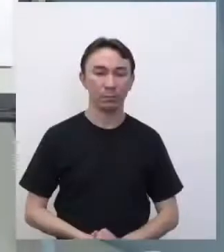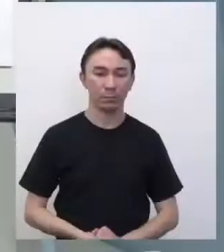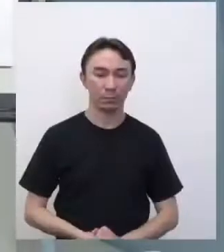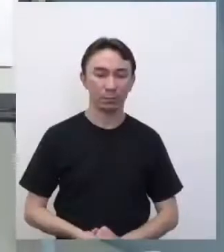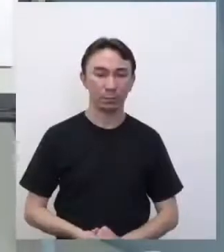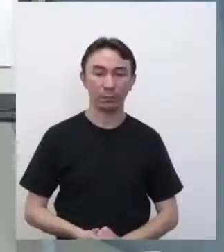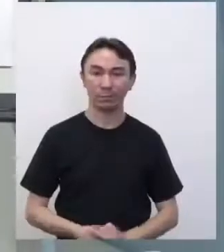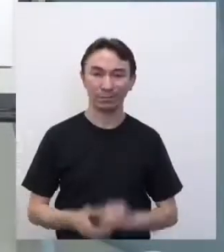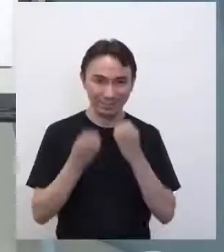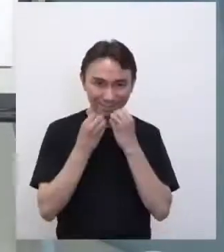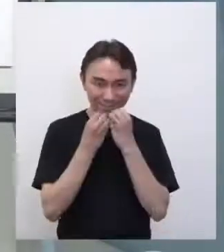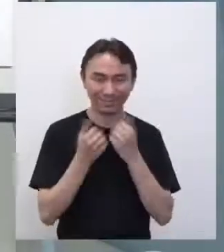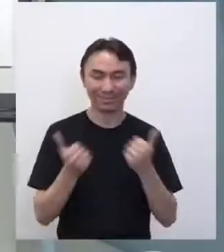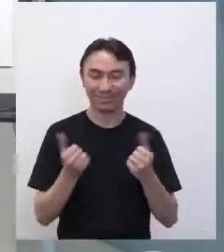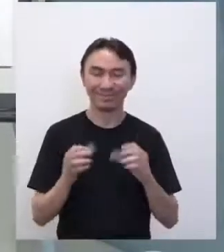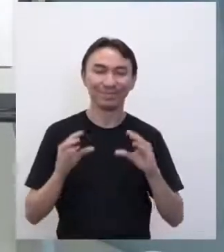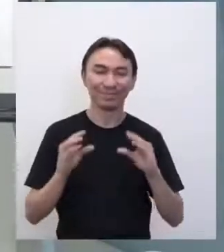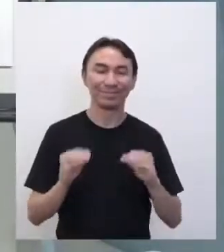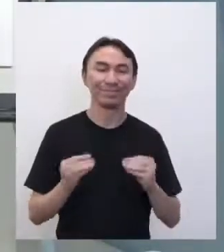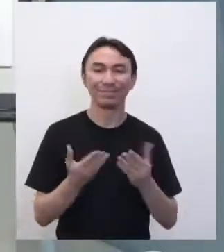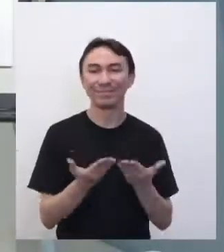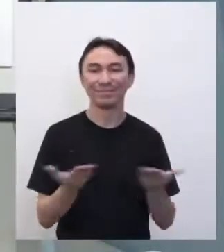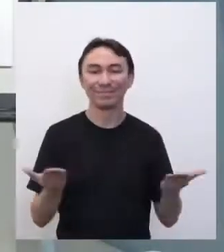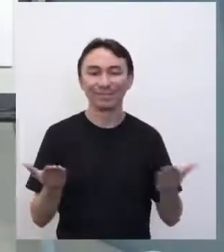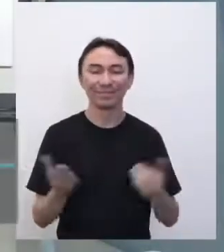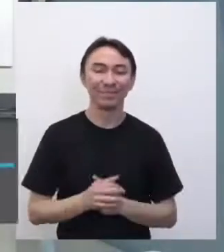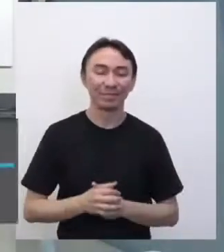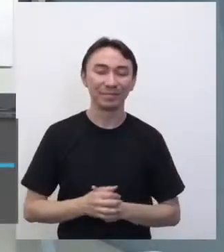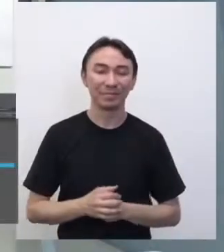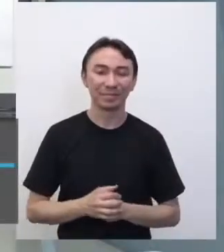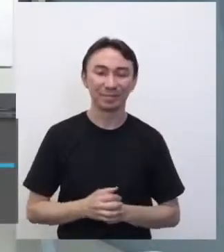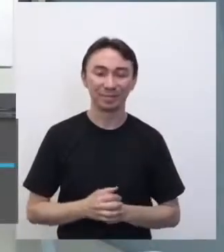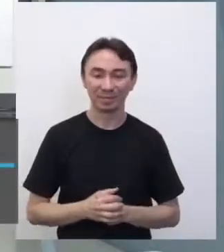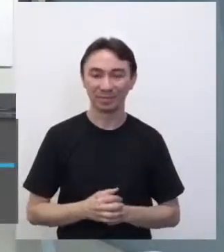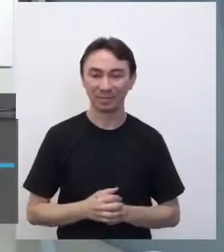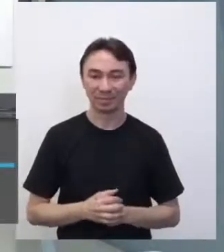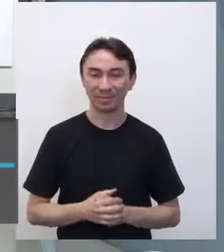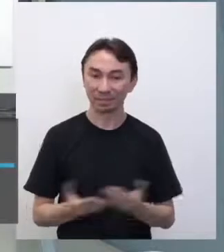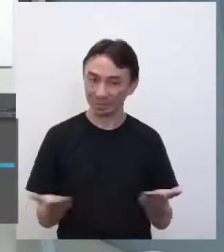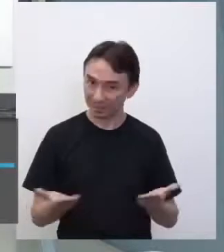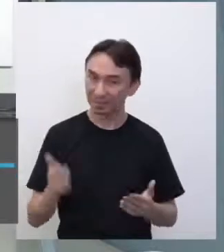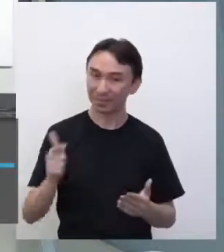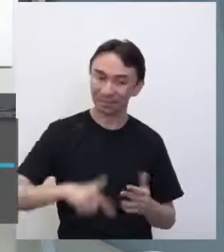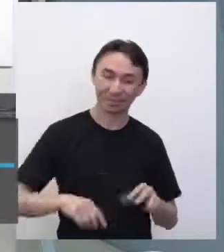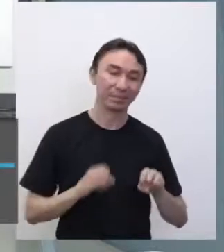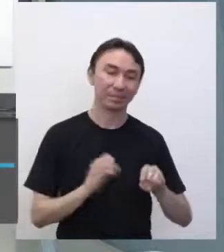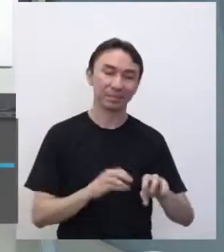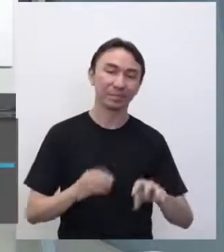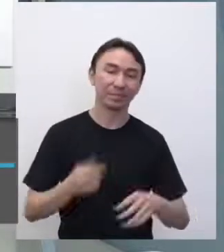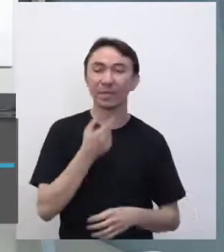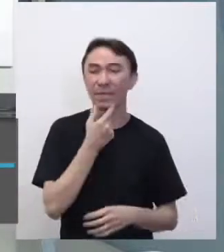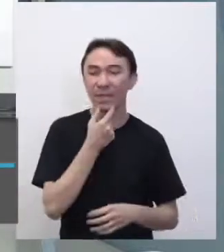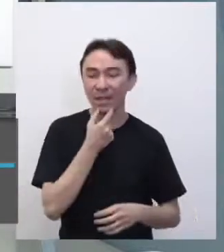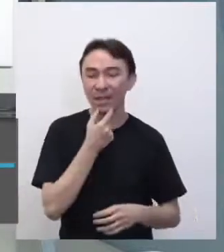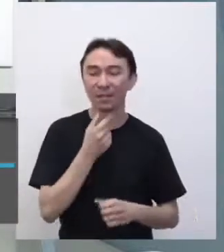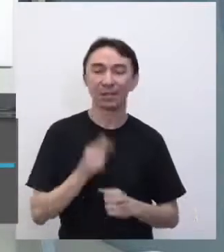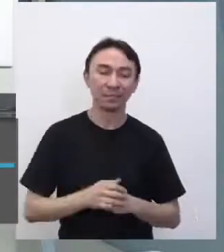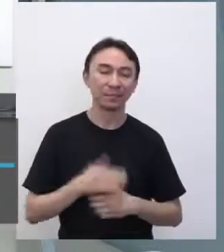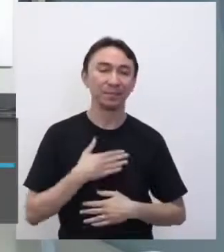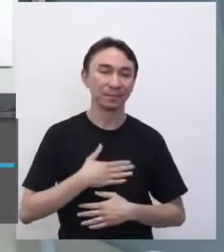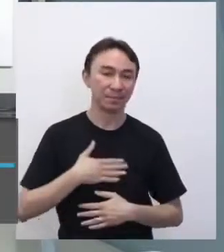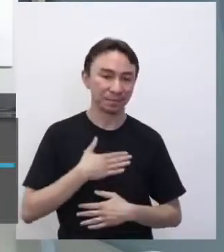Good evening, everybody. Boa noite a todos. Welcome to another English class. Sejam bem-vindos a mais uma aula de inglês. My name is